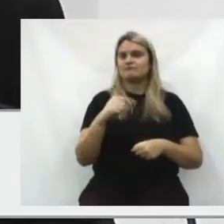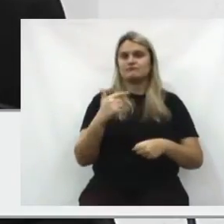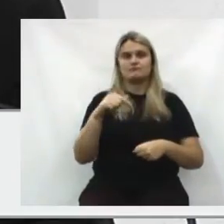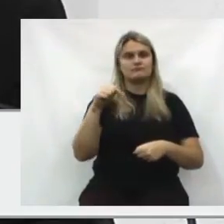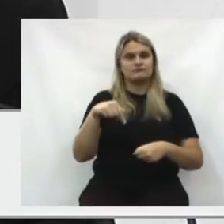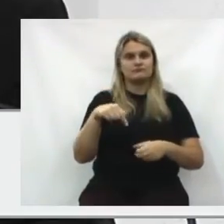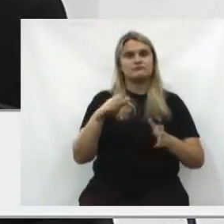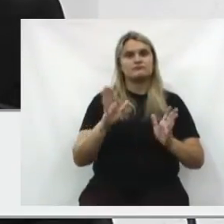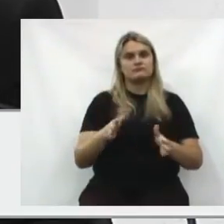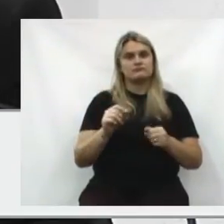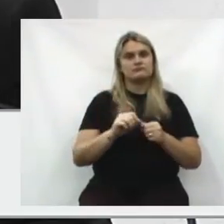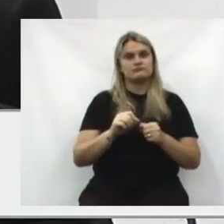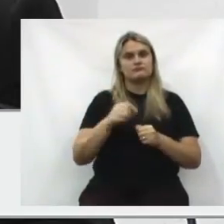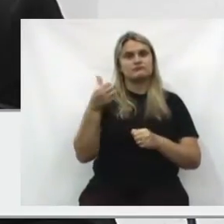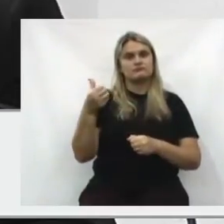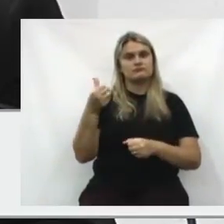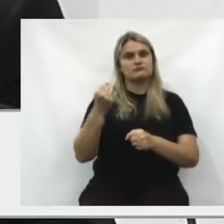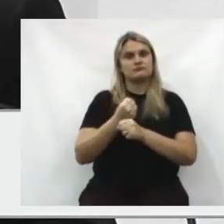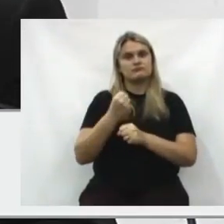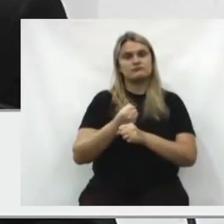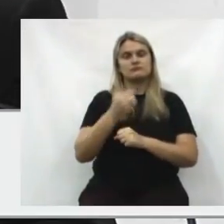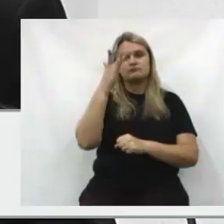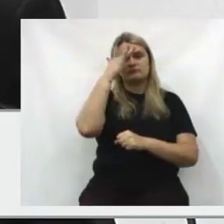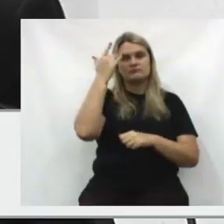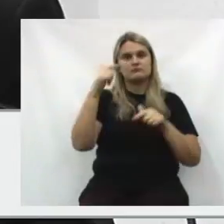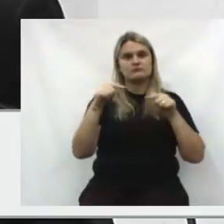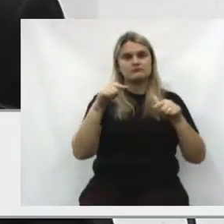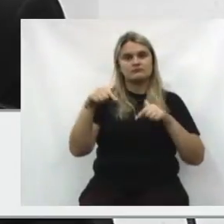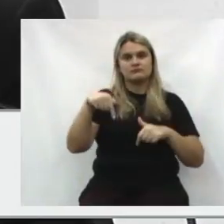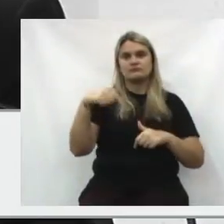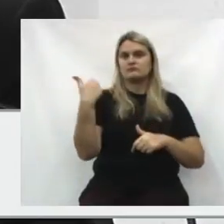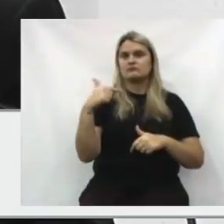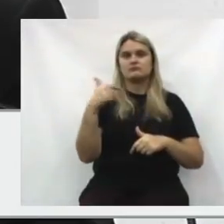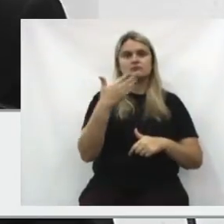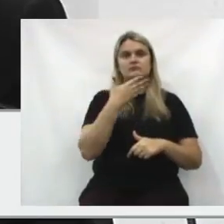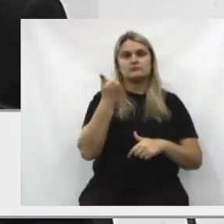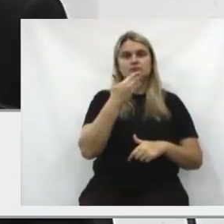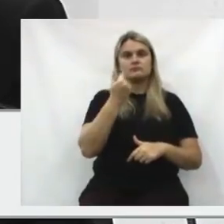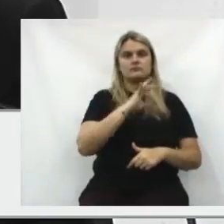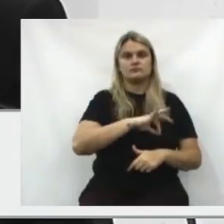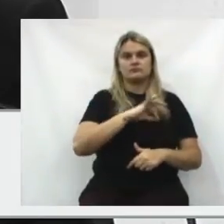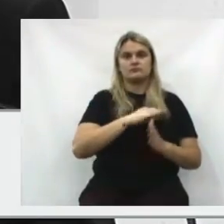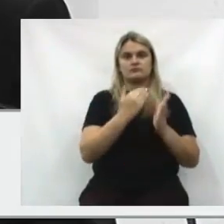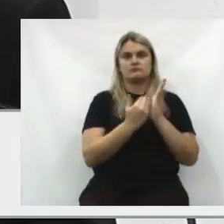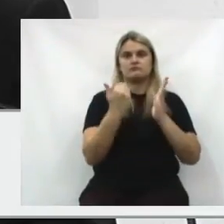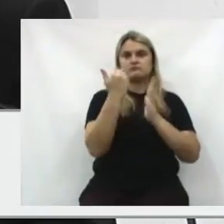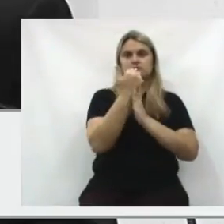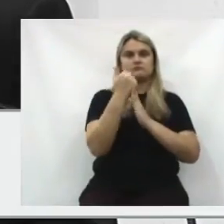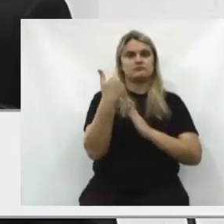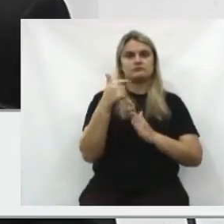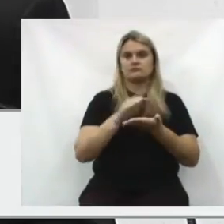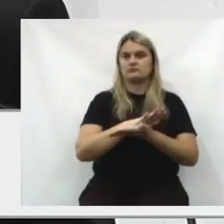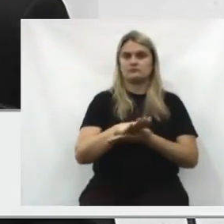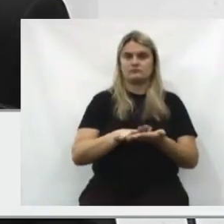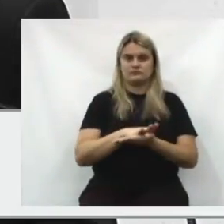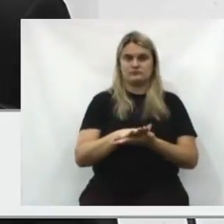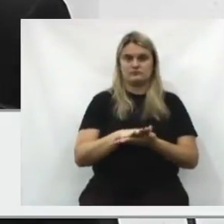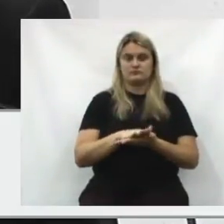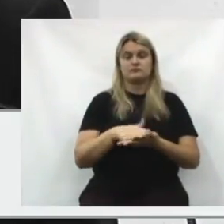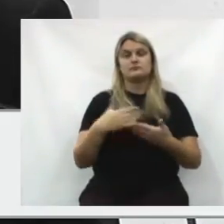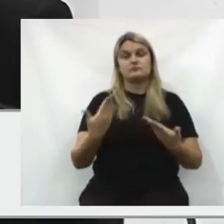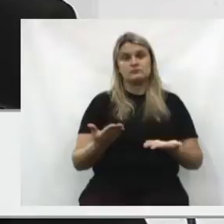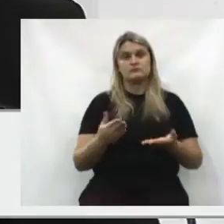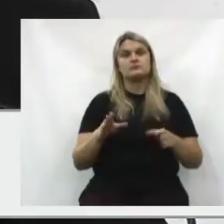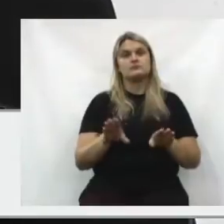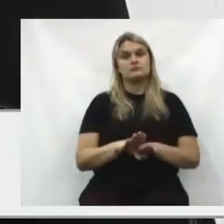a mais. E não temos aqui, faz 6 anos que os funcionários dessa casa não têm um plano de carreira